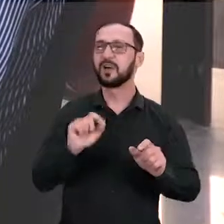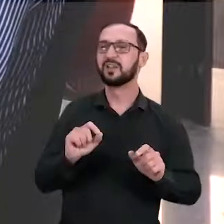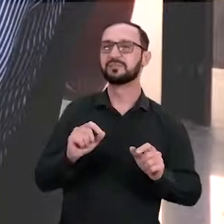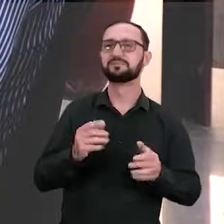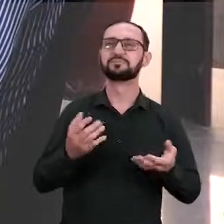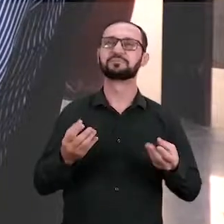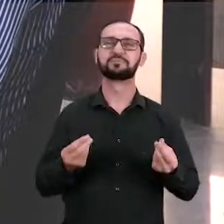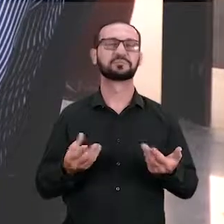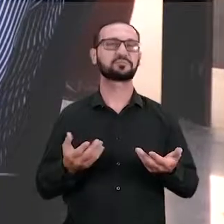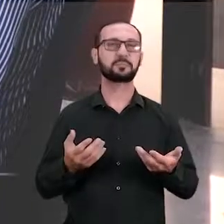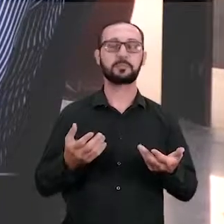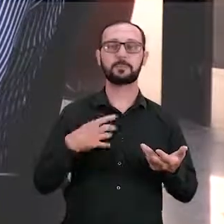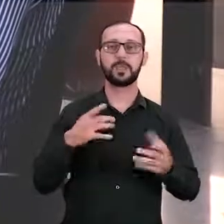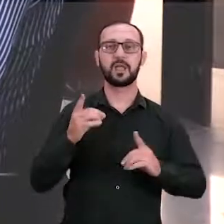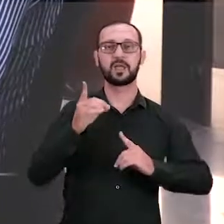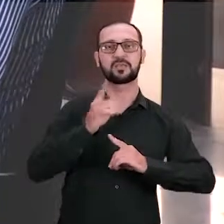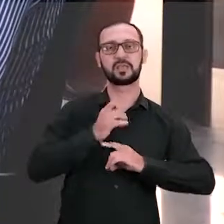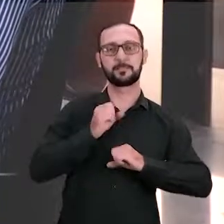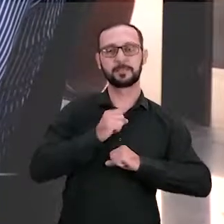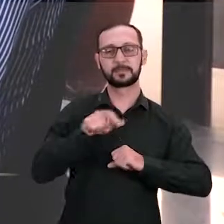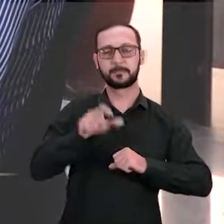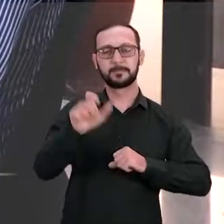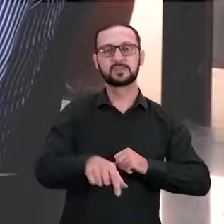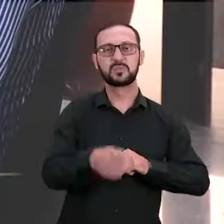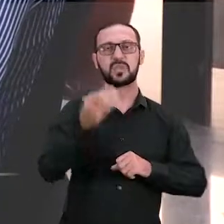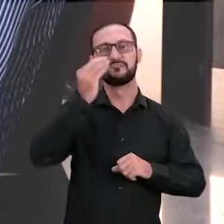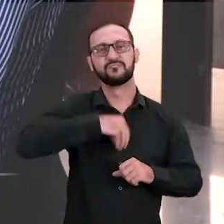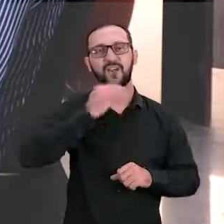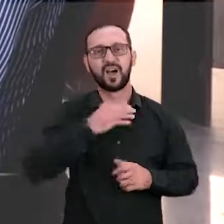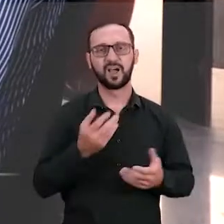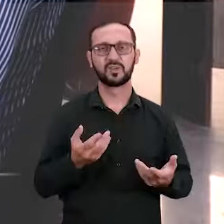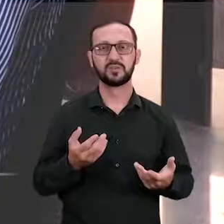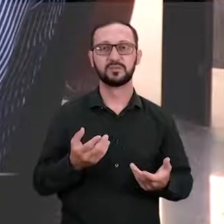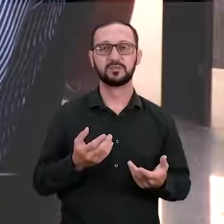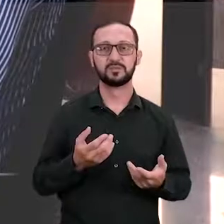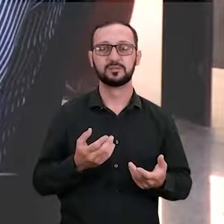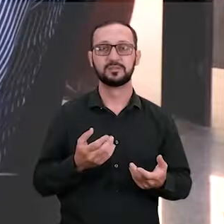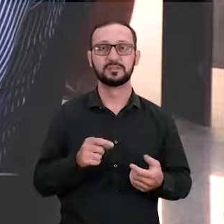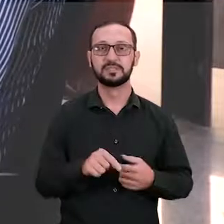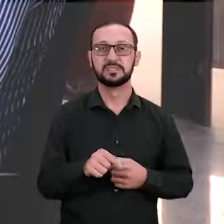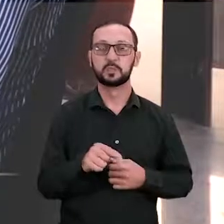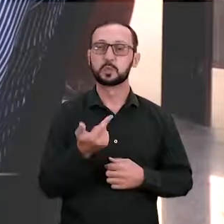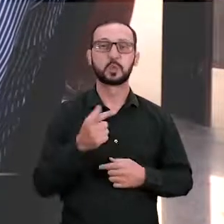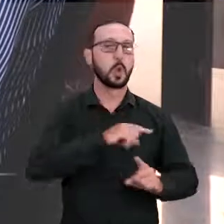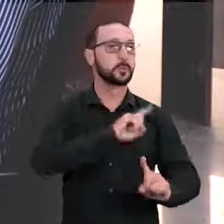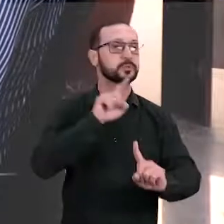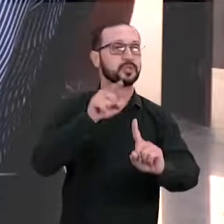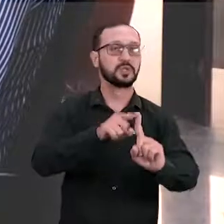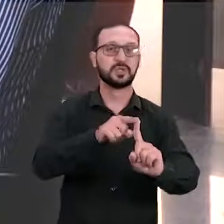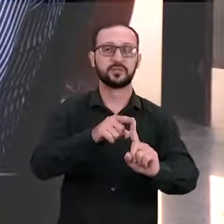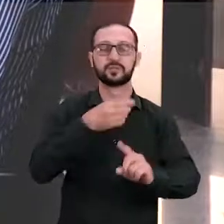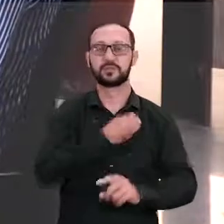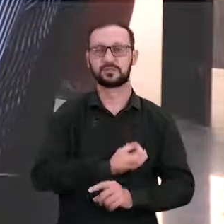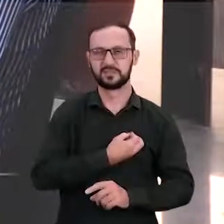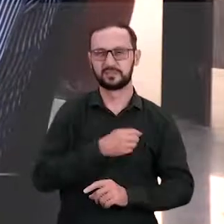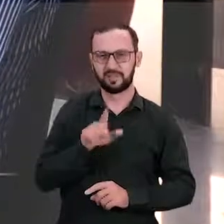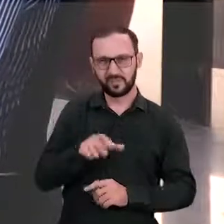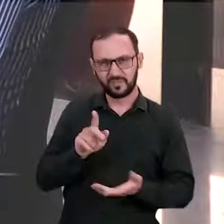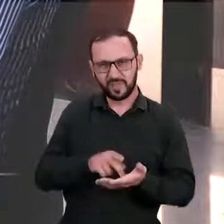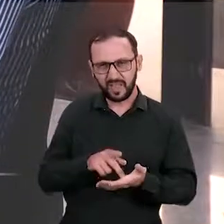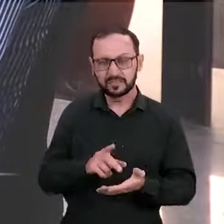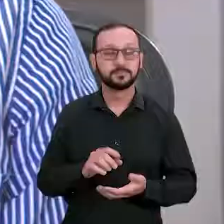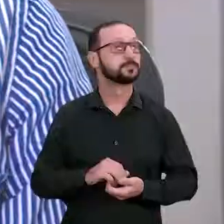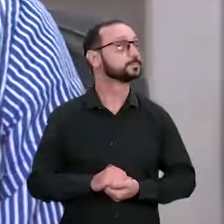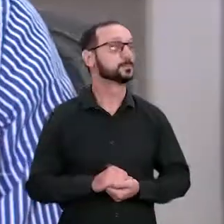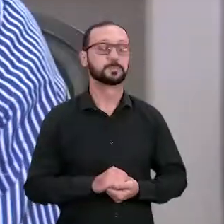falam a depressão atinge quem é fraco, quem não tem um objetivo na vida. Isso não é